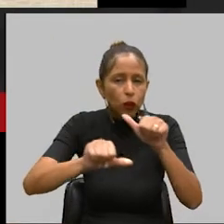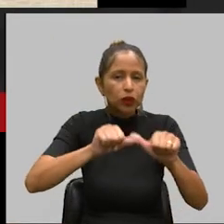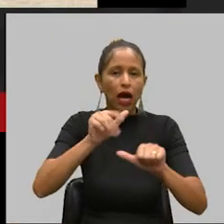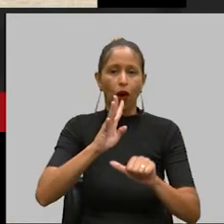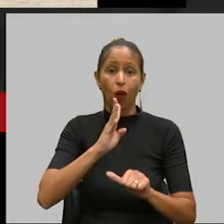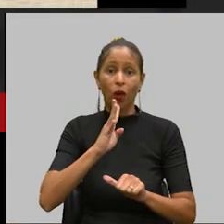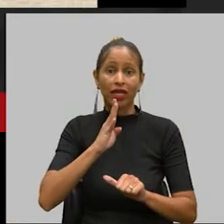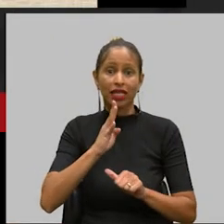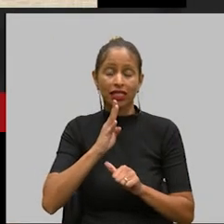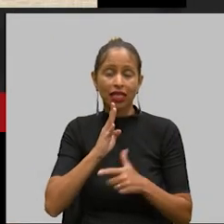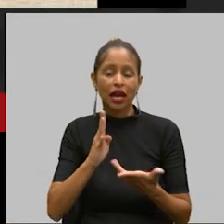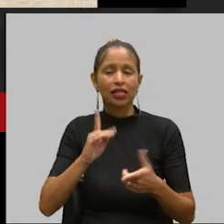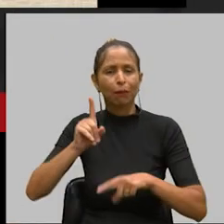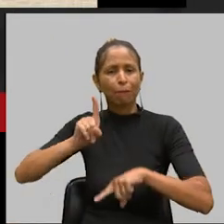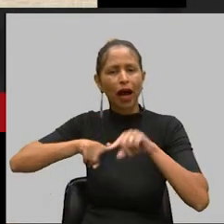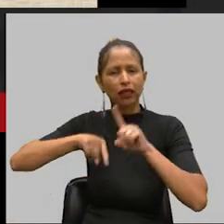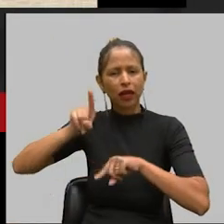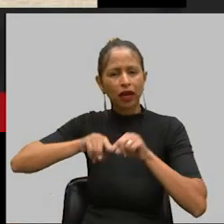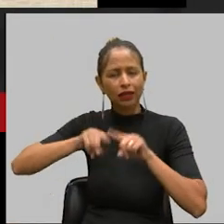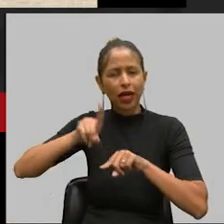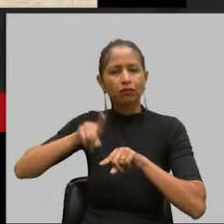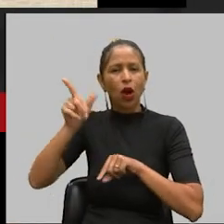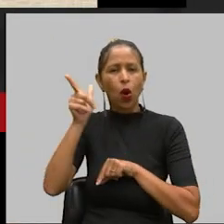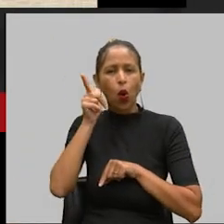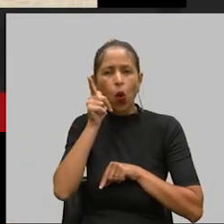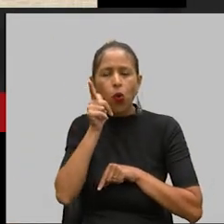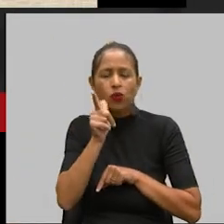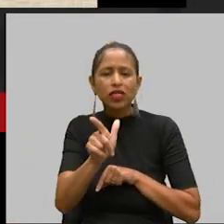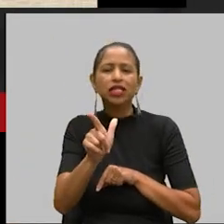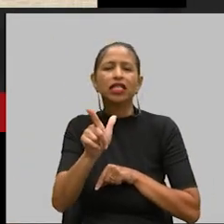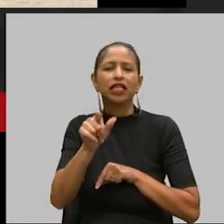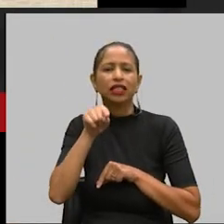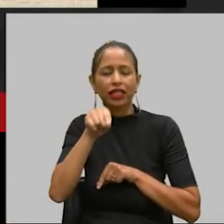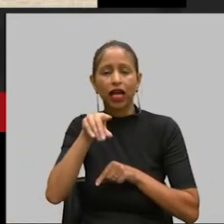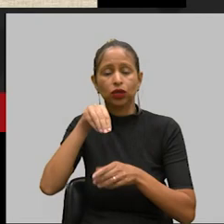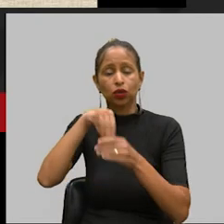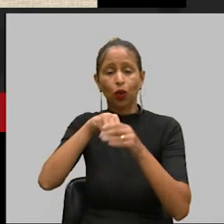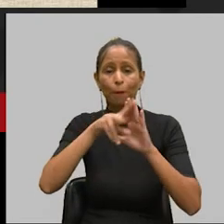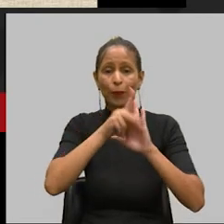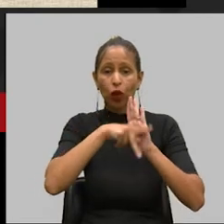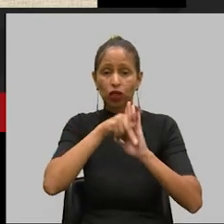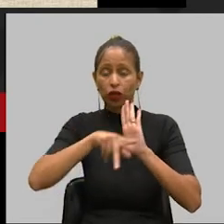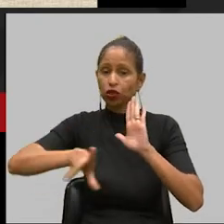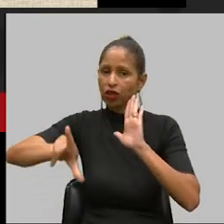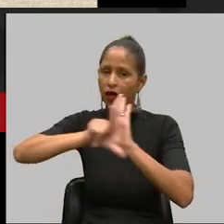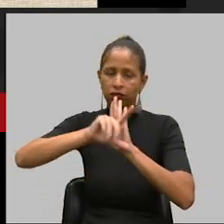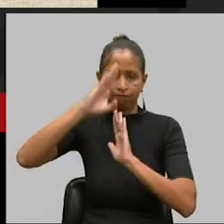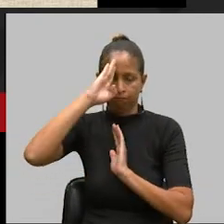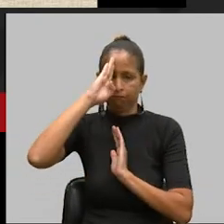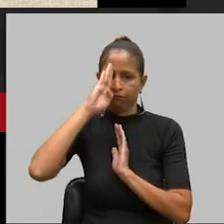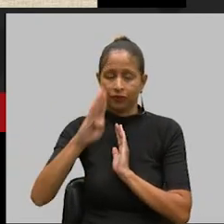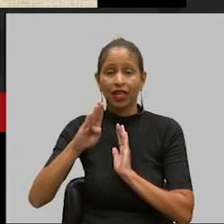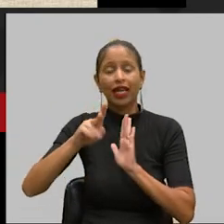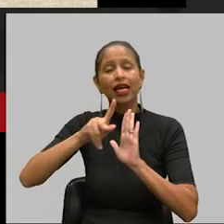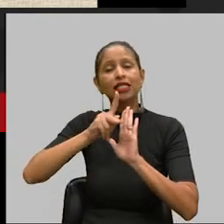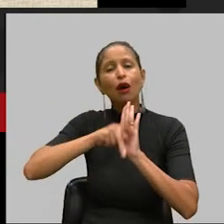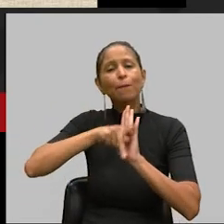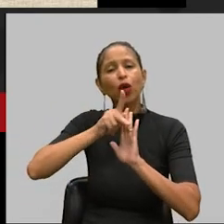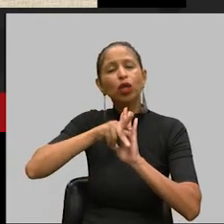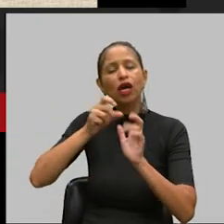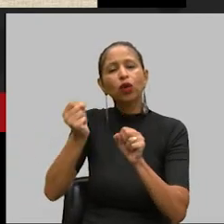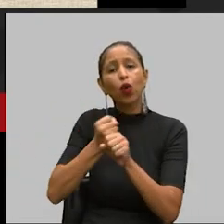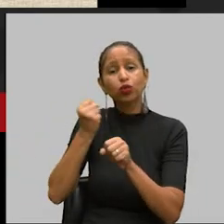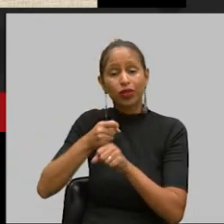essa materialidade para garantir a legitimidade dela no projeto de lei é fundamental neste projeto de lei que tá sendo